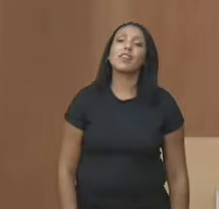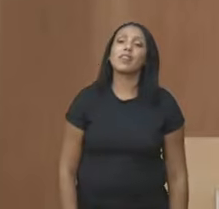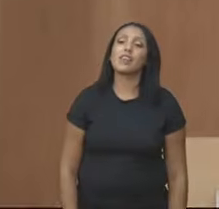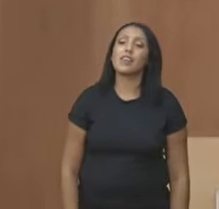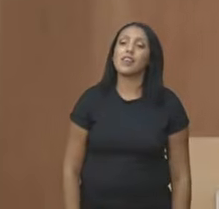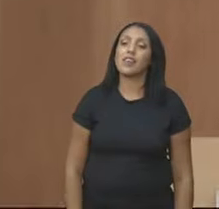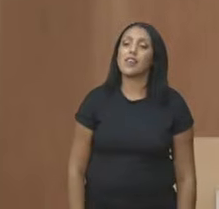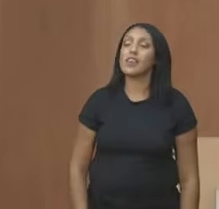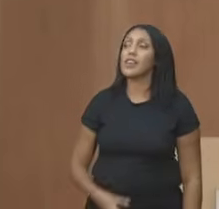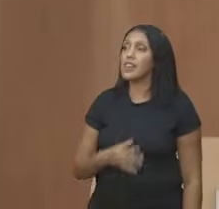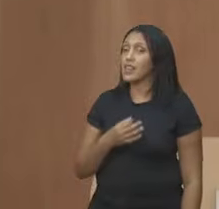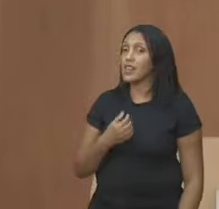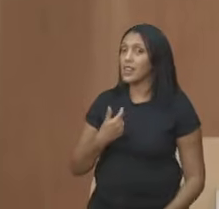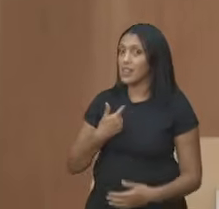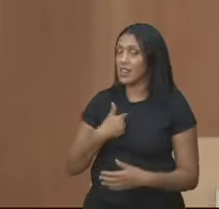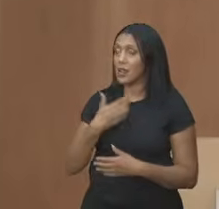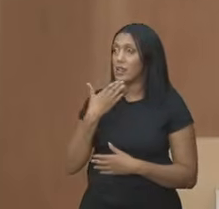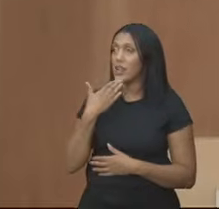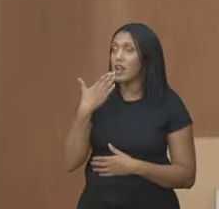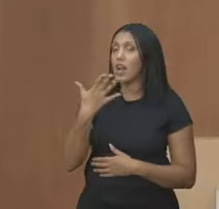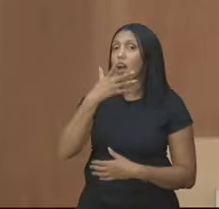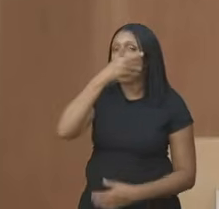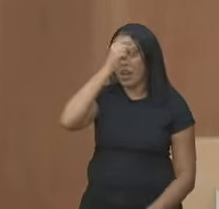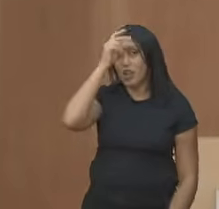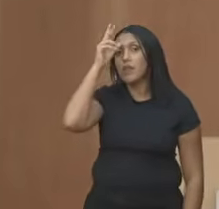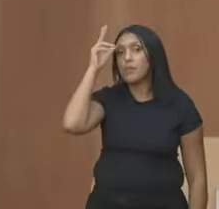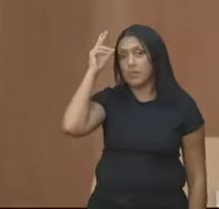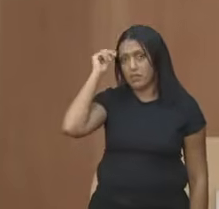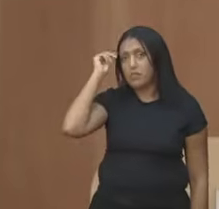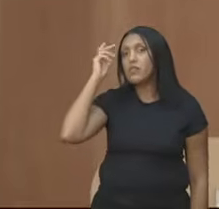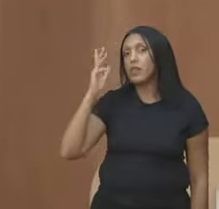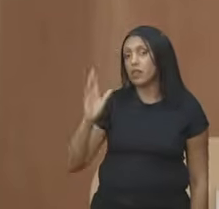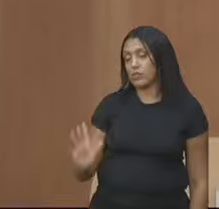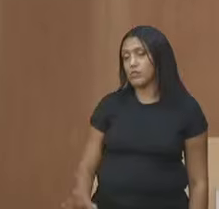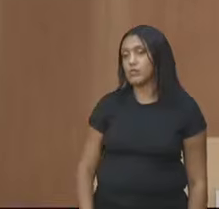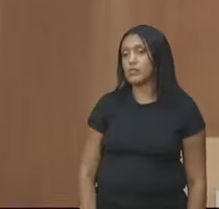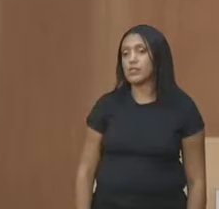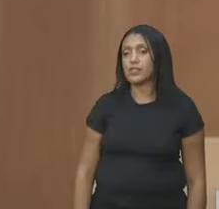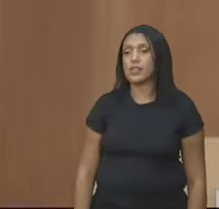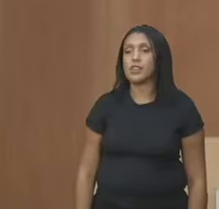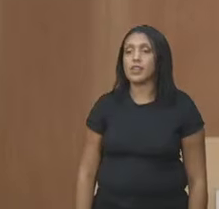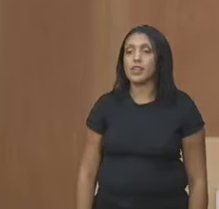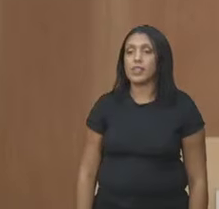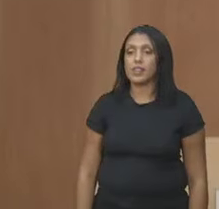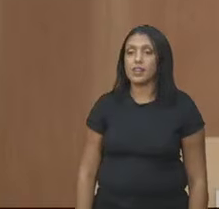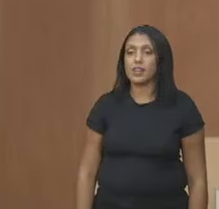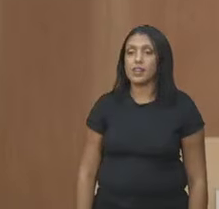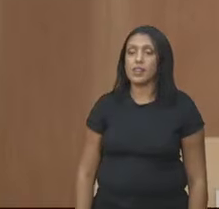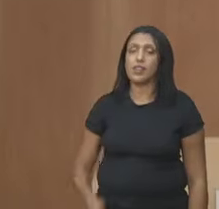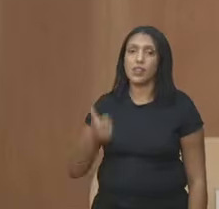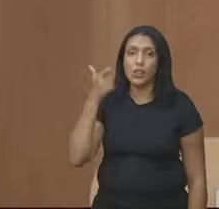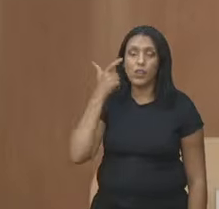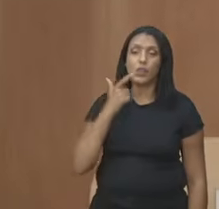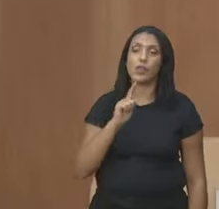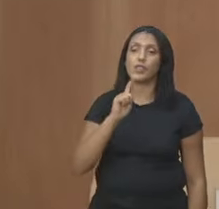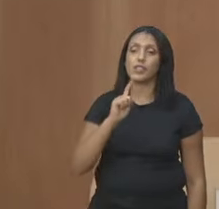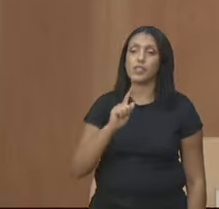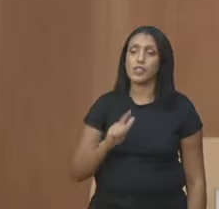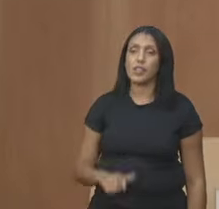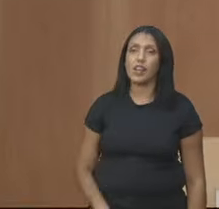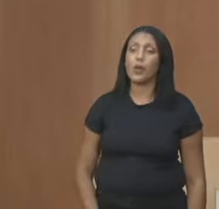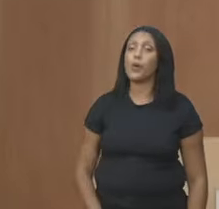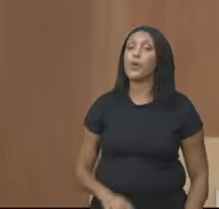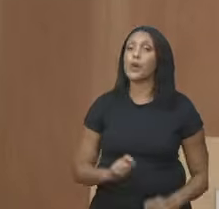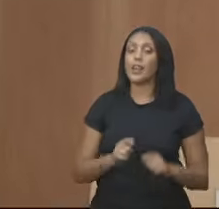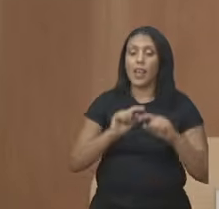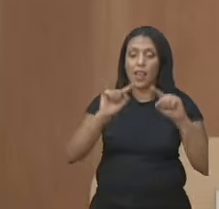única pessoa que pode fazer isso, a única pessoa que tem competência legal para fazer isso, para que ele regulamente, primeiro, o descongela,